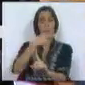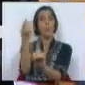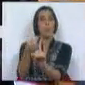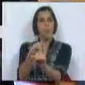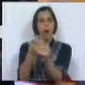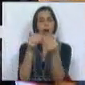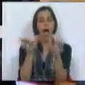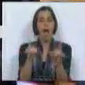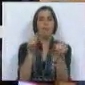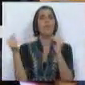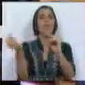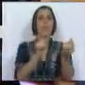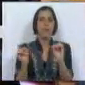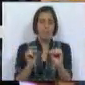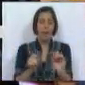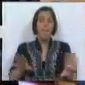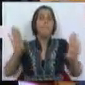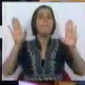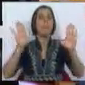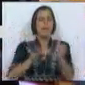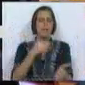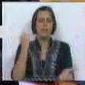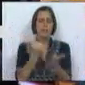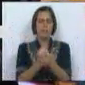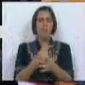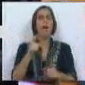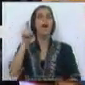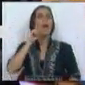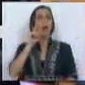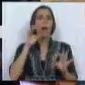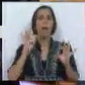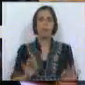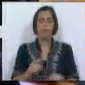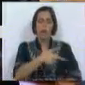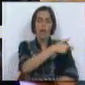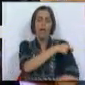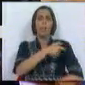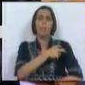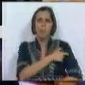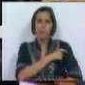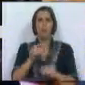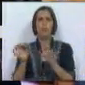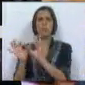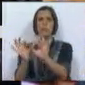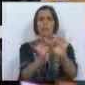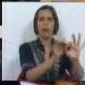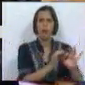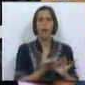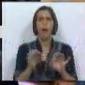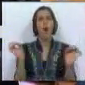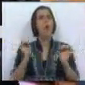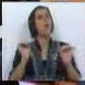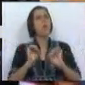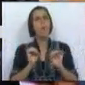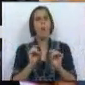a abrir esse debate, mas sempre com a garantia de uma representação proporcional. Não há,